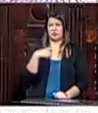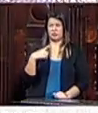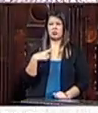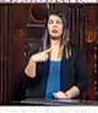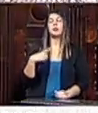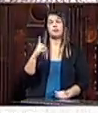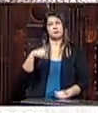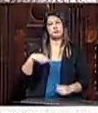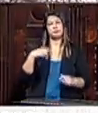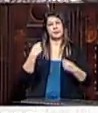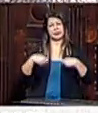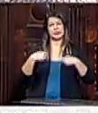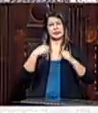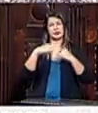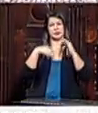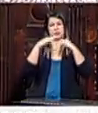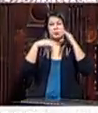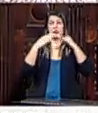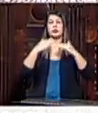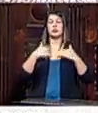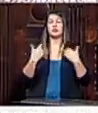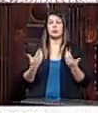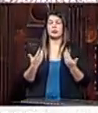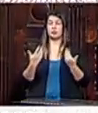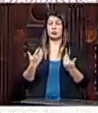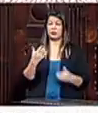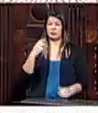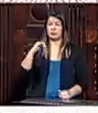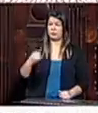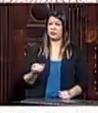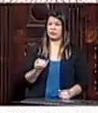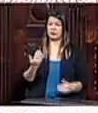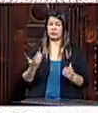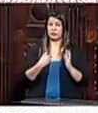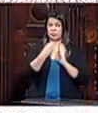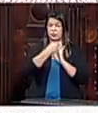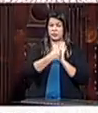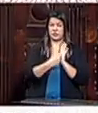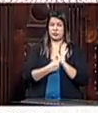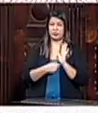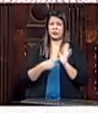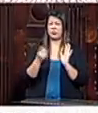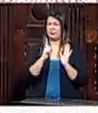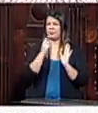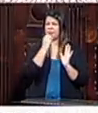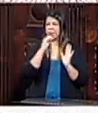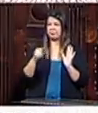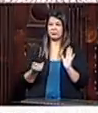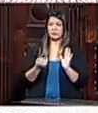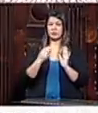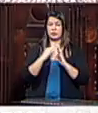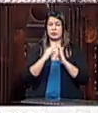ser aprimorado. E eu queria já aproveitar a Vossa Excelência, eu vou fazer por escrito, mas para não perder a oportunidade, fazer uma emenda